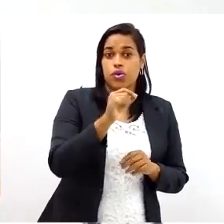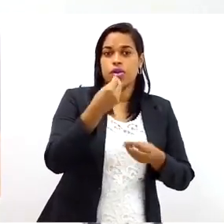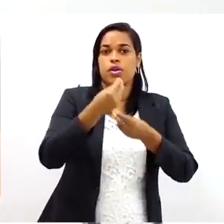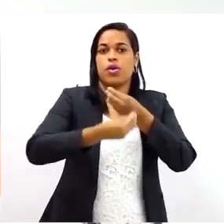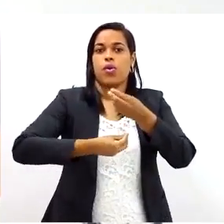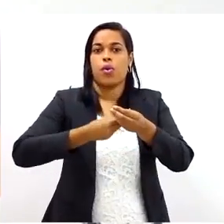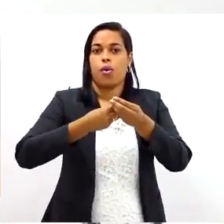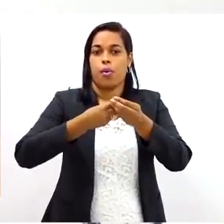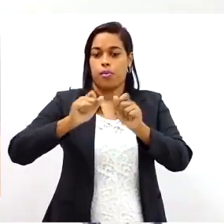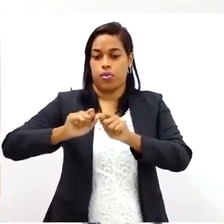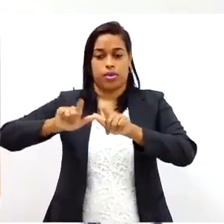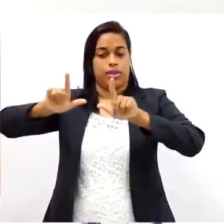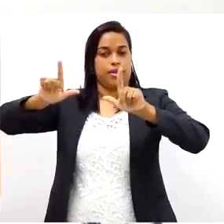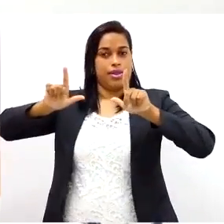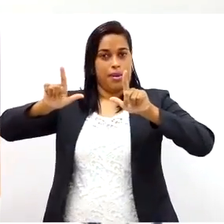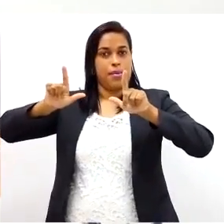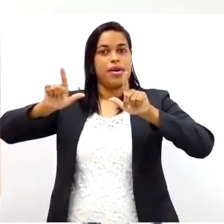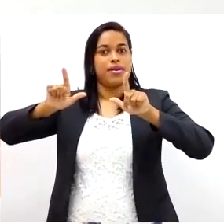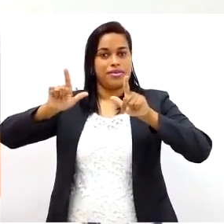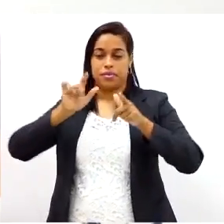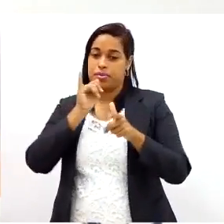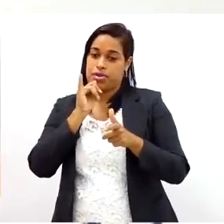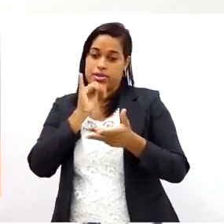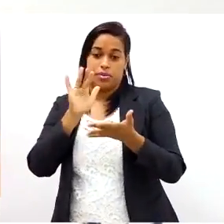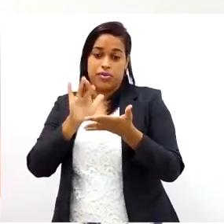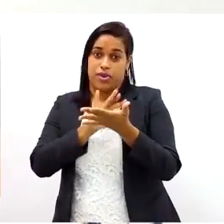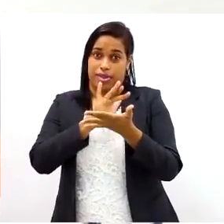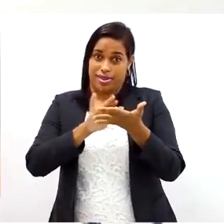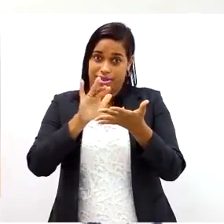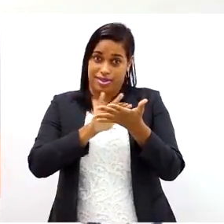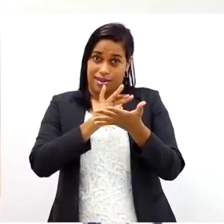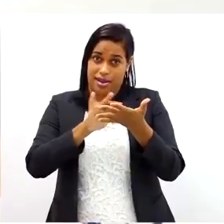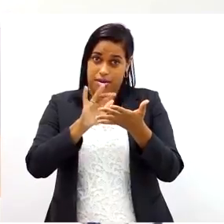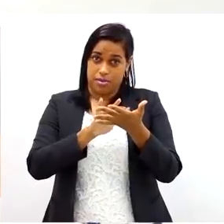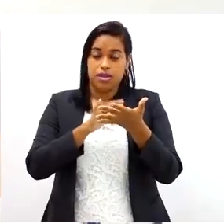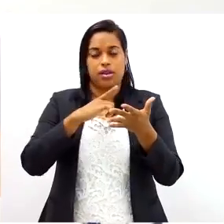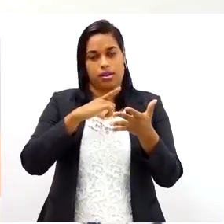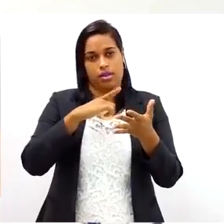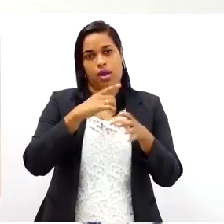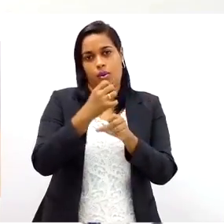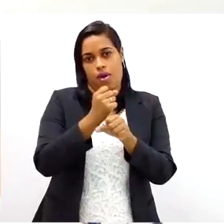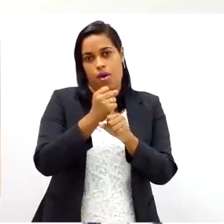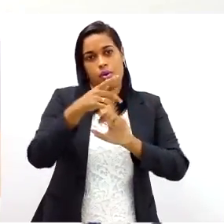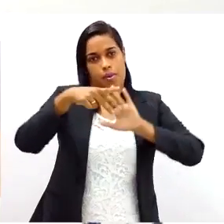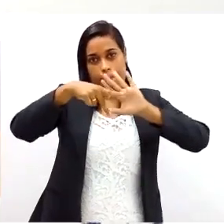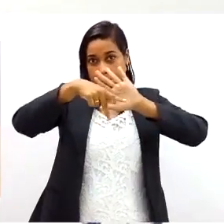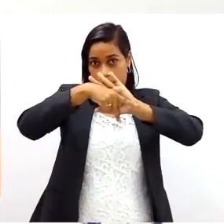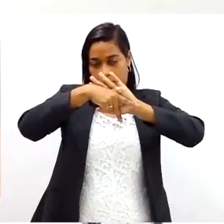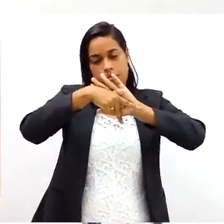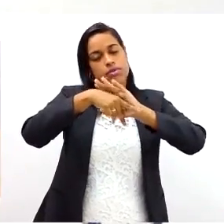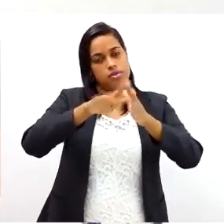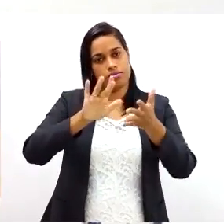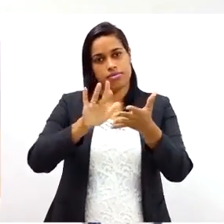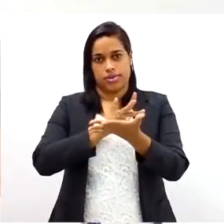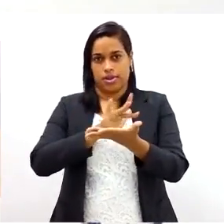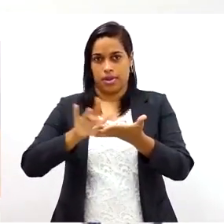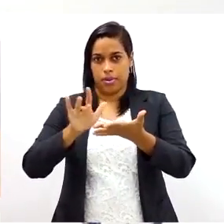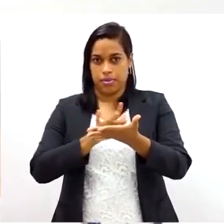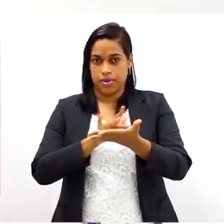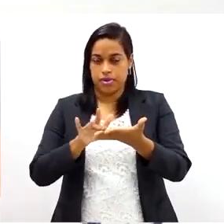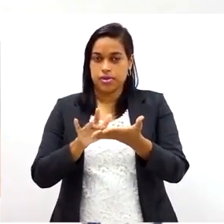trabalhar da tela, vou trabalhar com um tablet, por exemplo, então eu tenho uma resolução específica para usar o tablet.